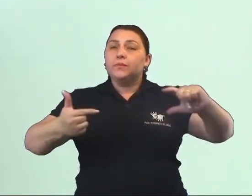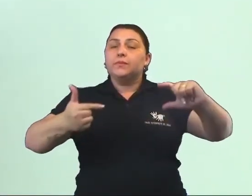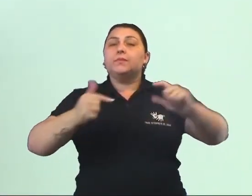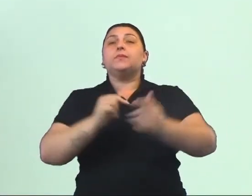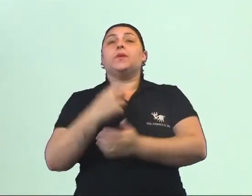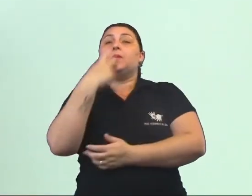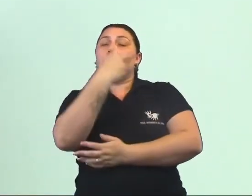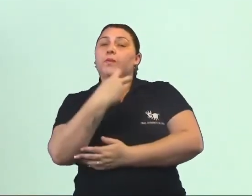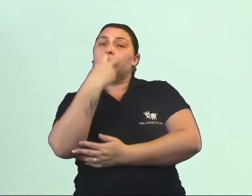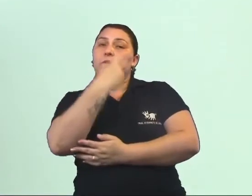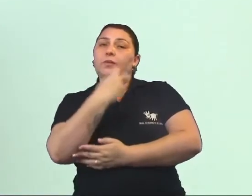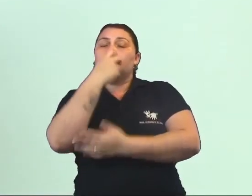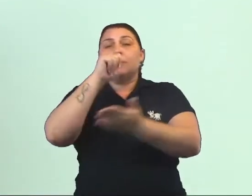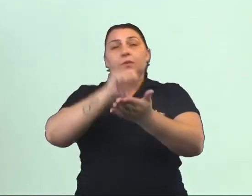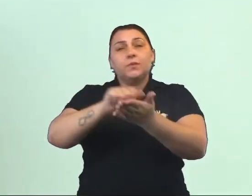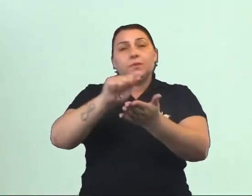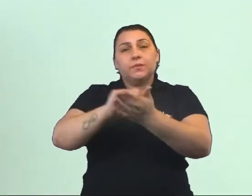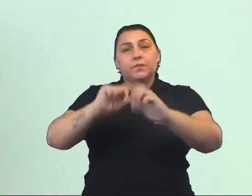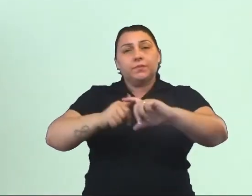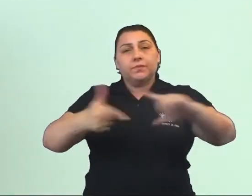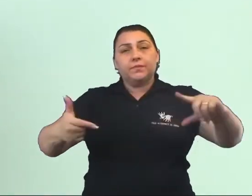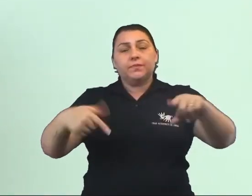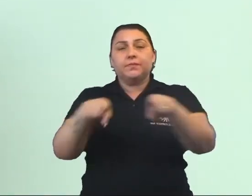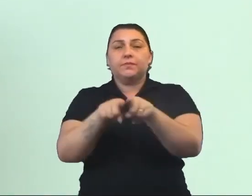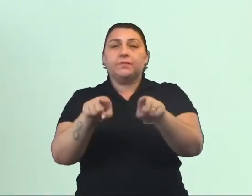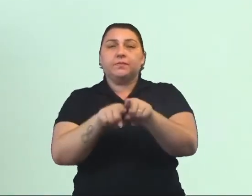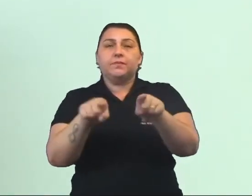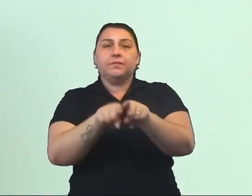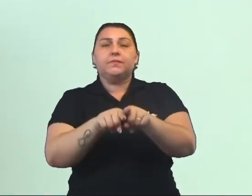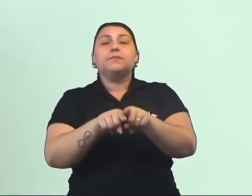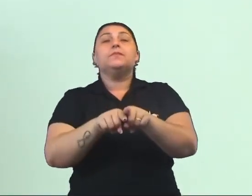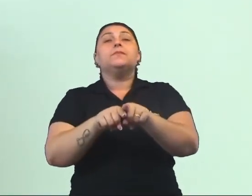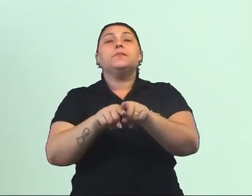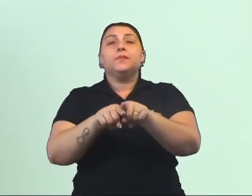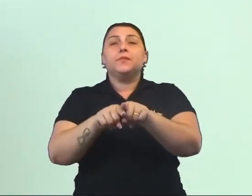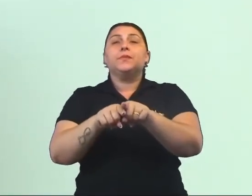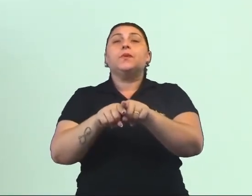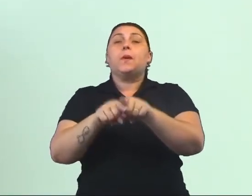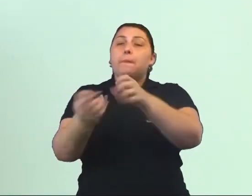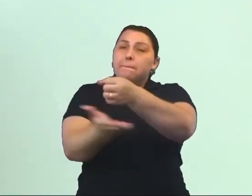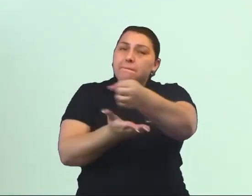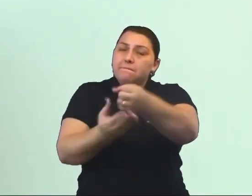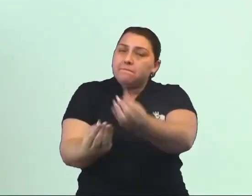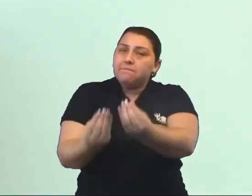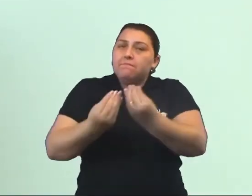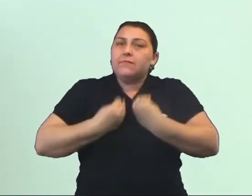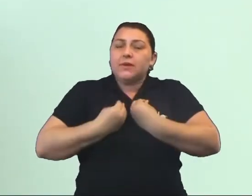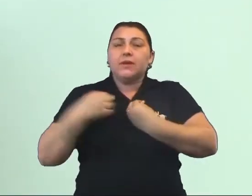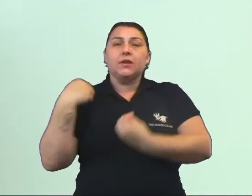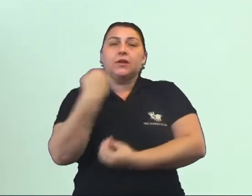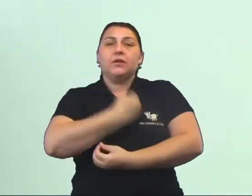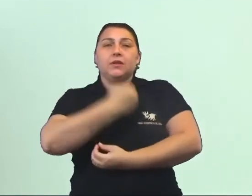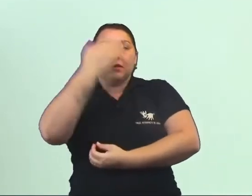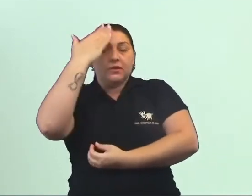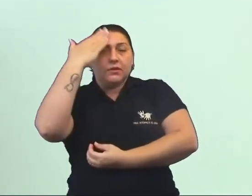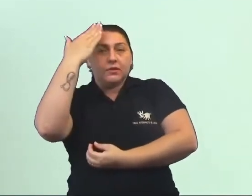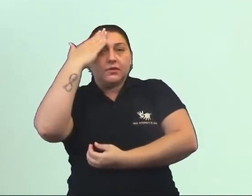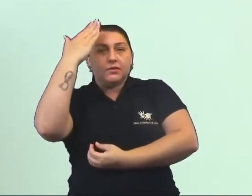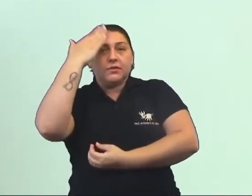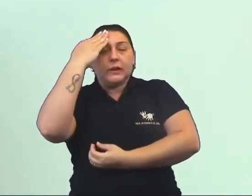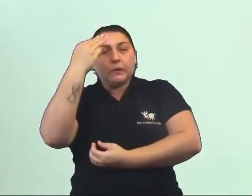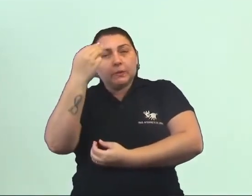tradições orais e as tradições escritas nos dão fundamento para que a gente entenda